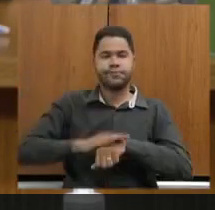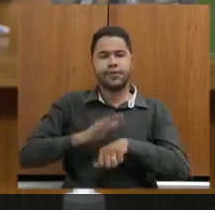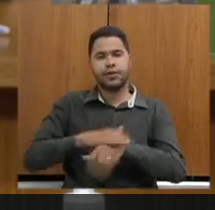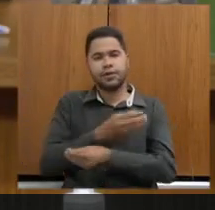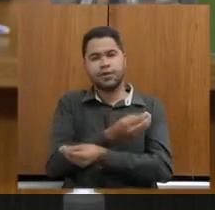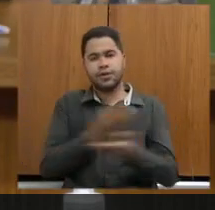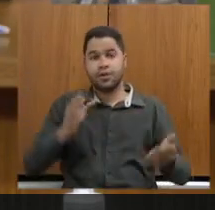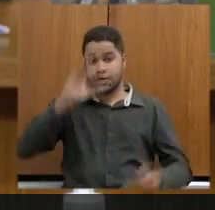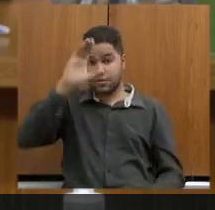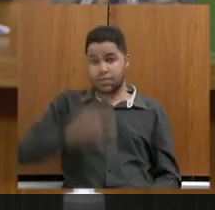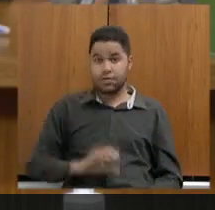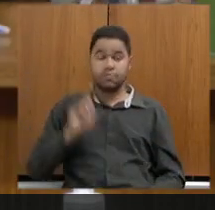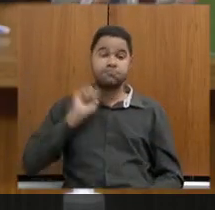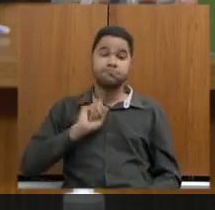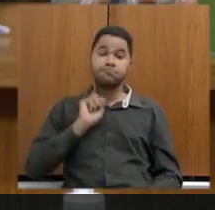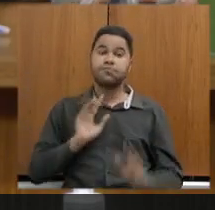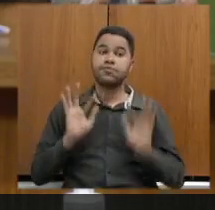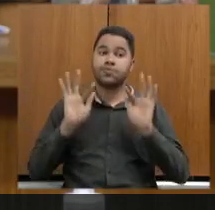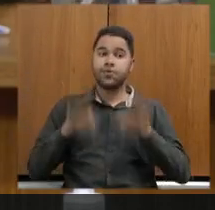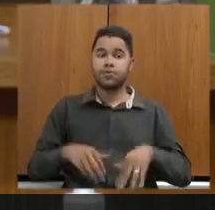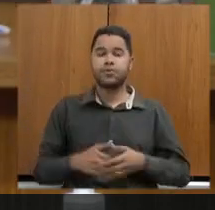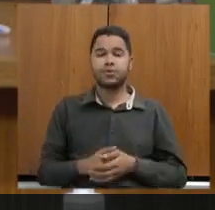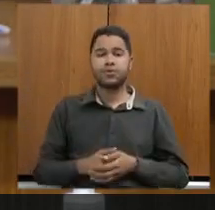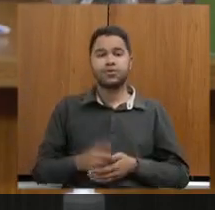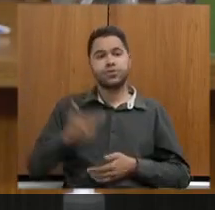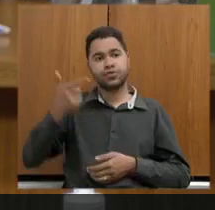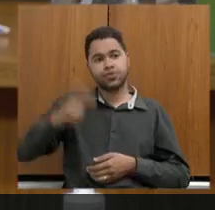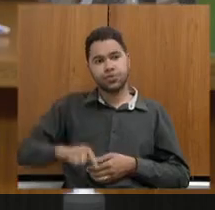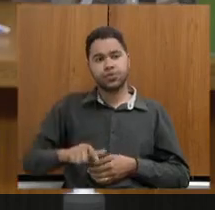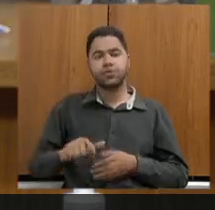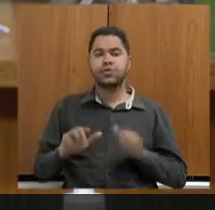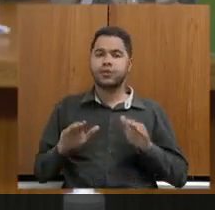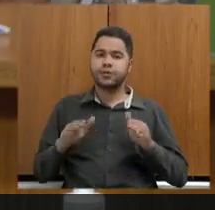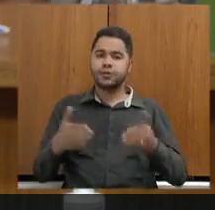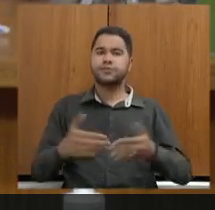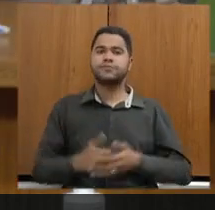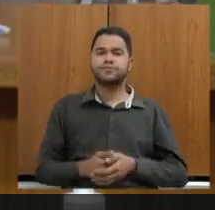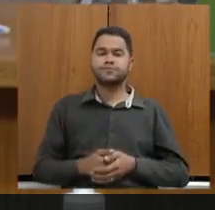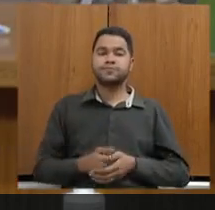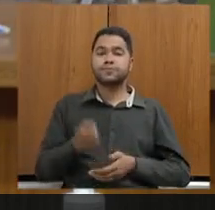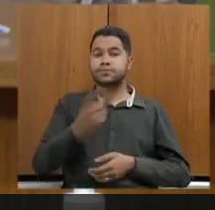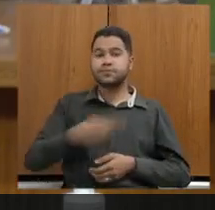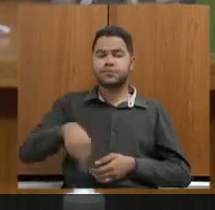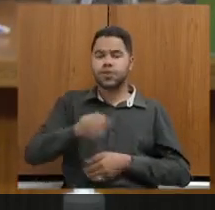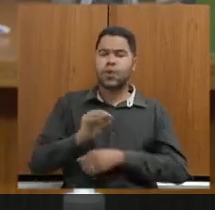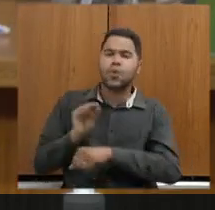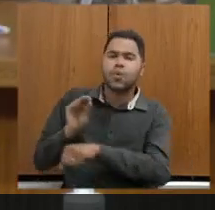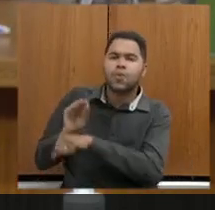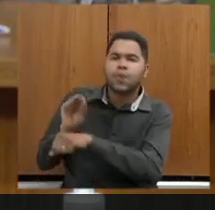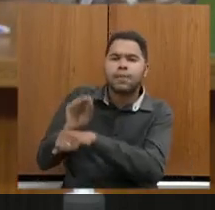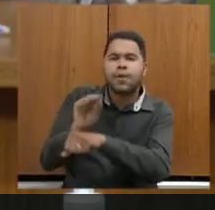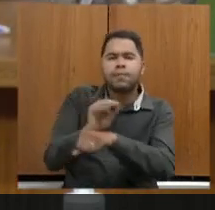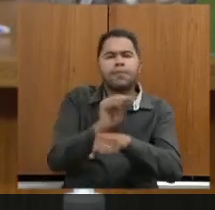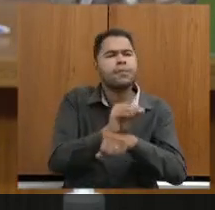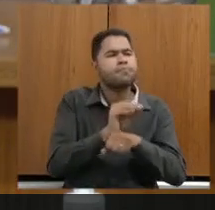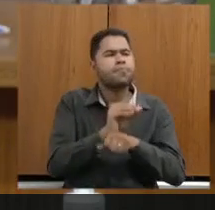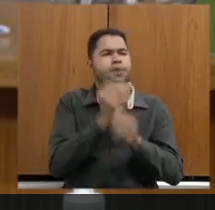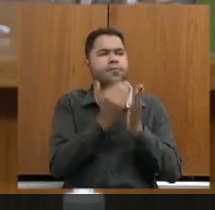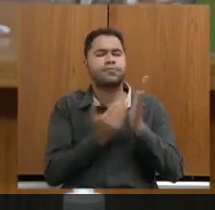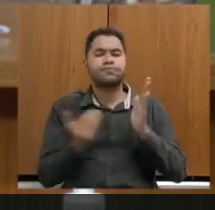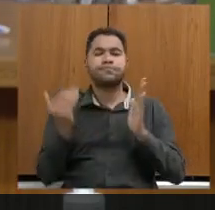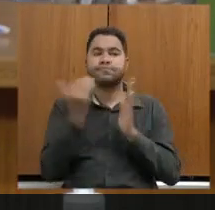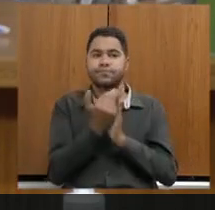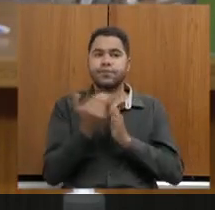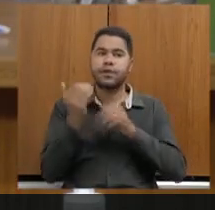ao cidadão Mineiro por fim novamente reforçar que nós estamos Cuidando com o máximo de cuidado